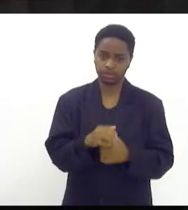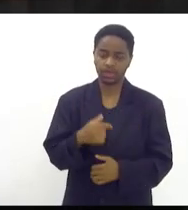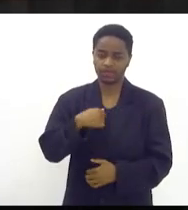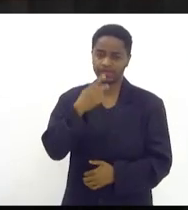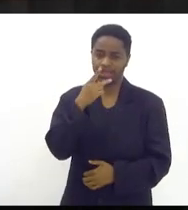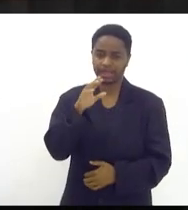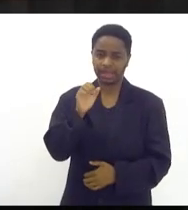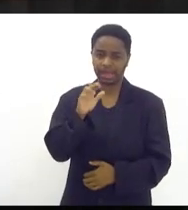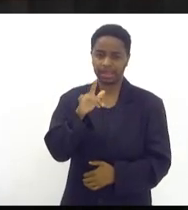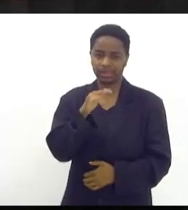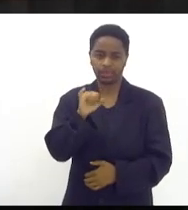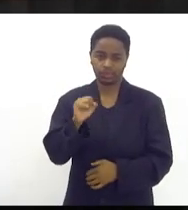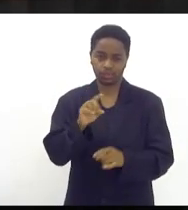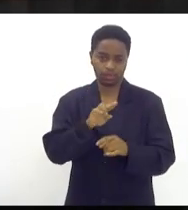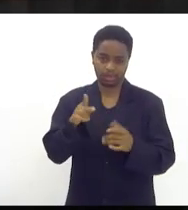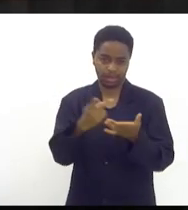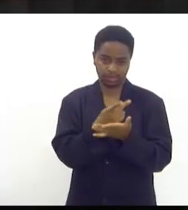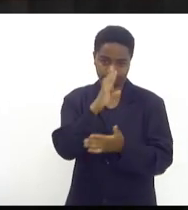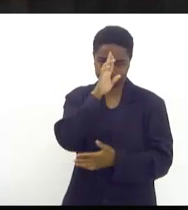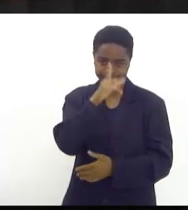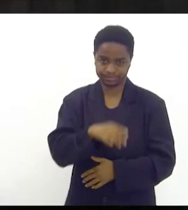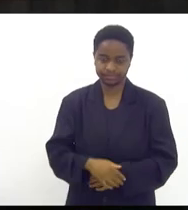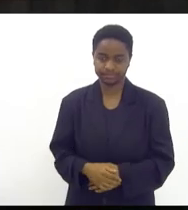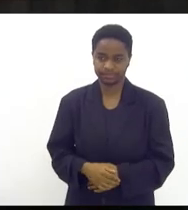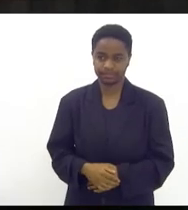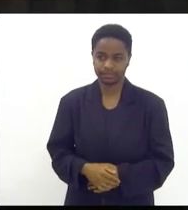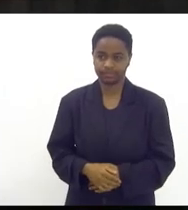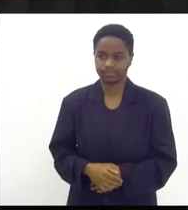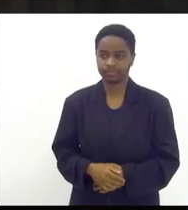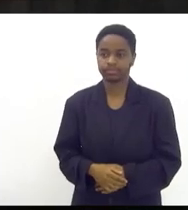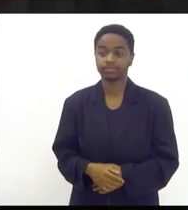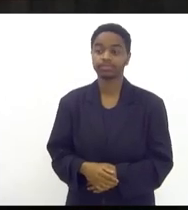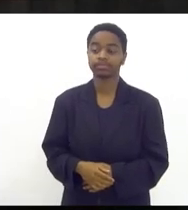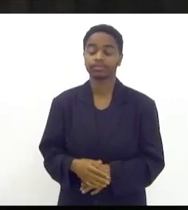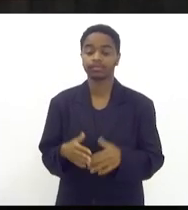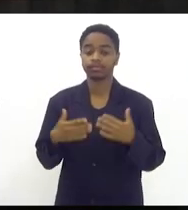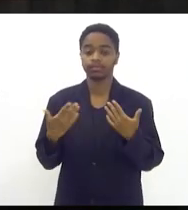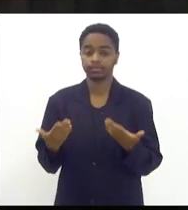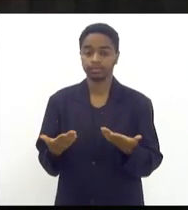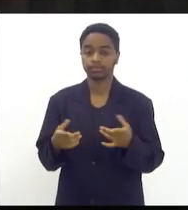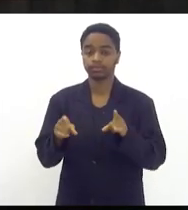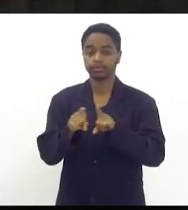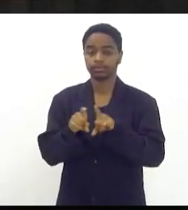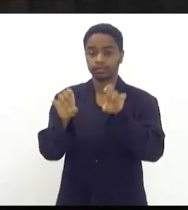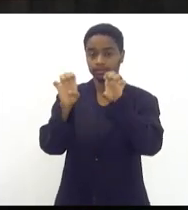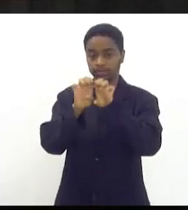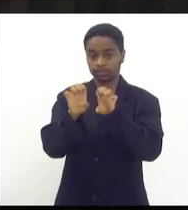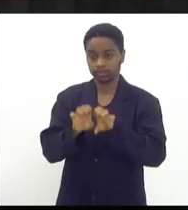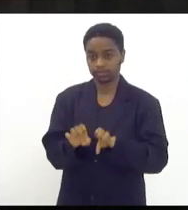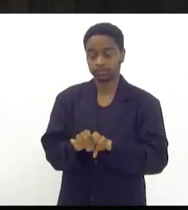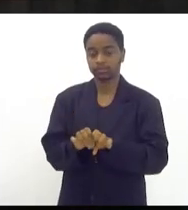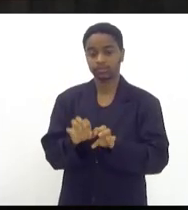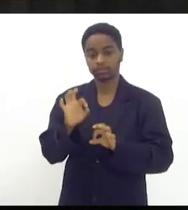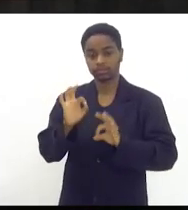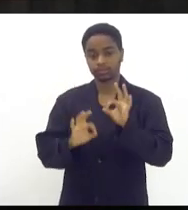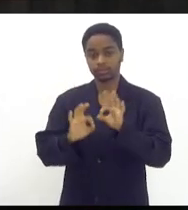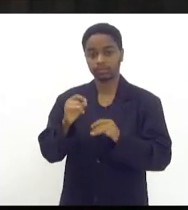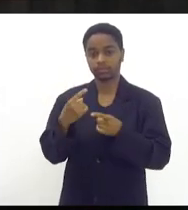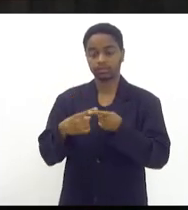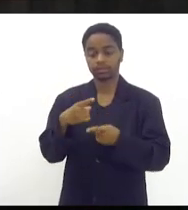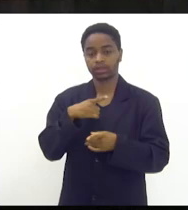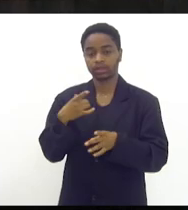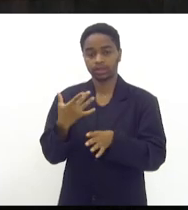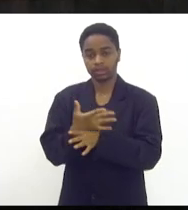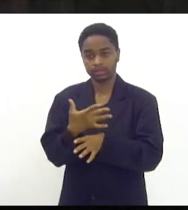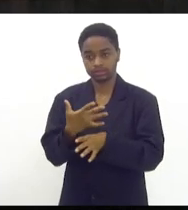mas é Marquinhos. Tá perdoado. Chega, seja no aspecto estruturante. Né? A gente tem uma cidade